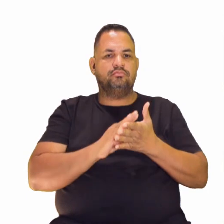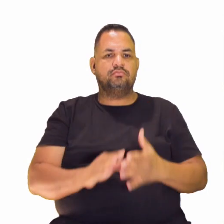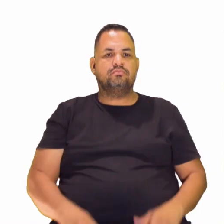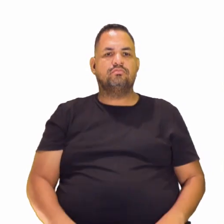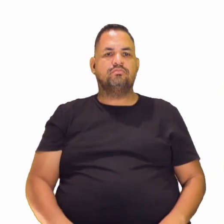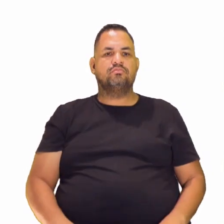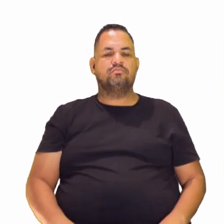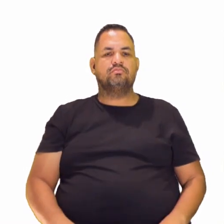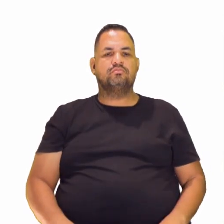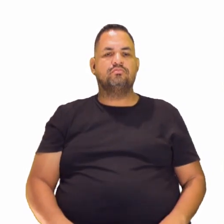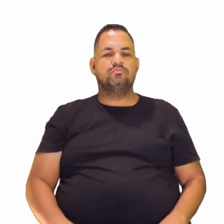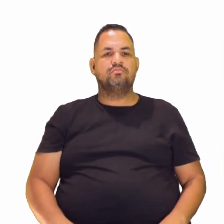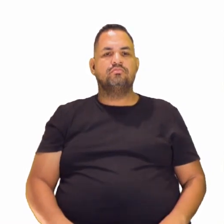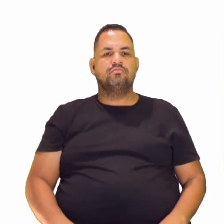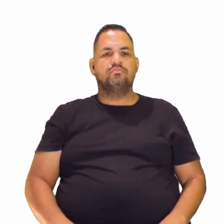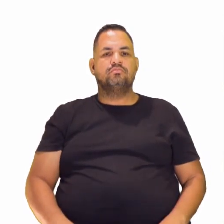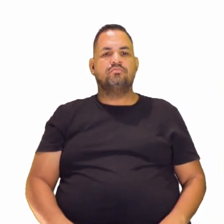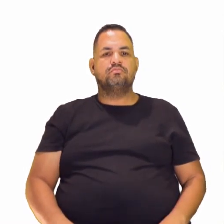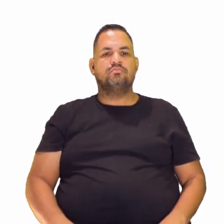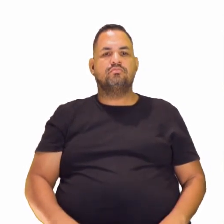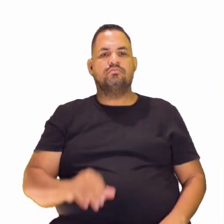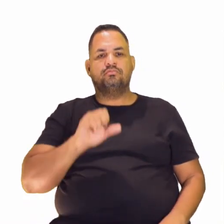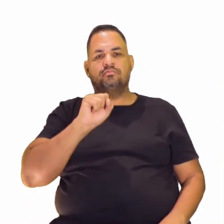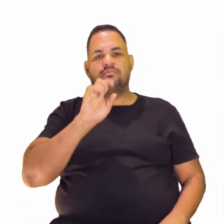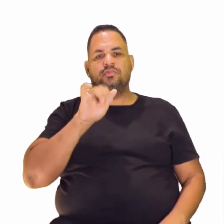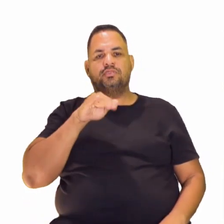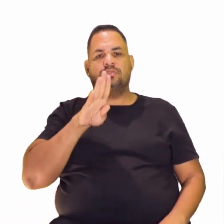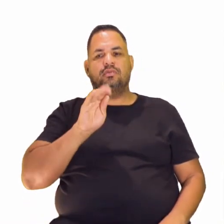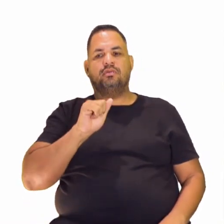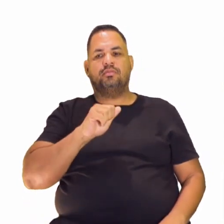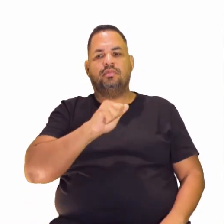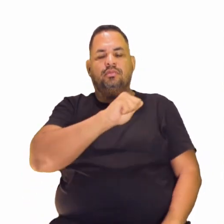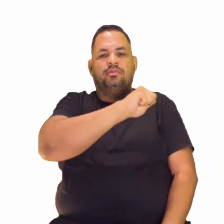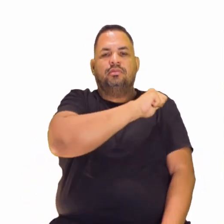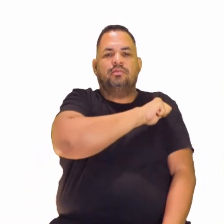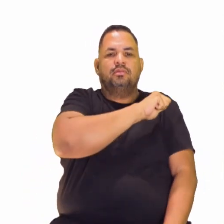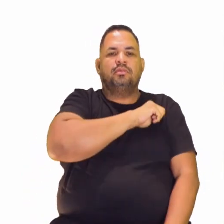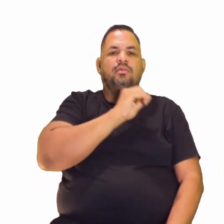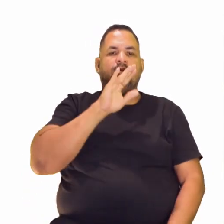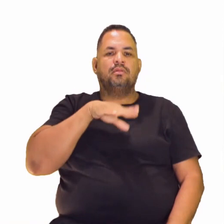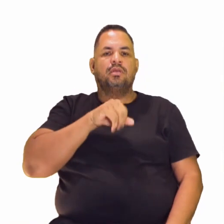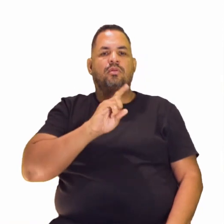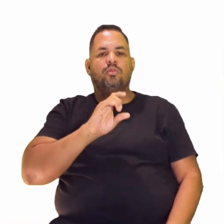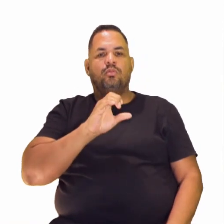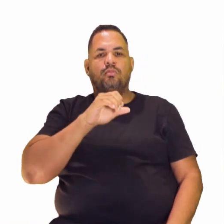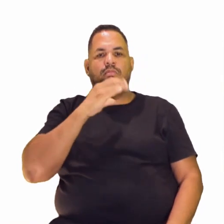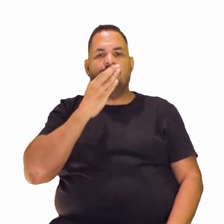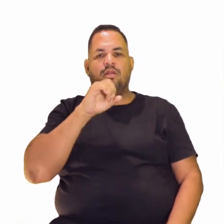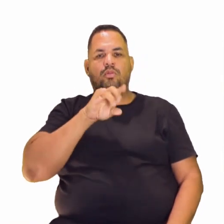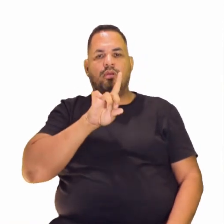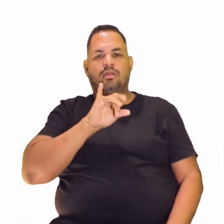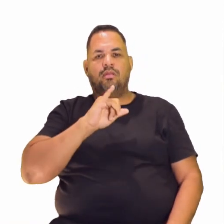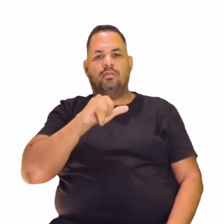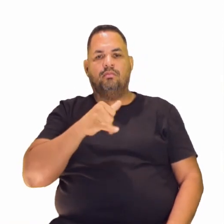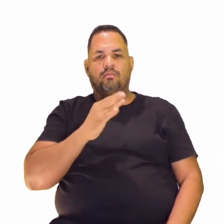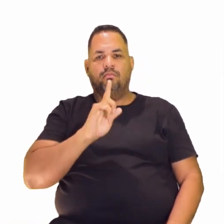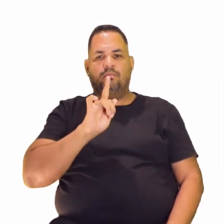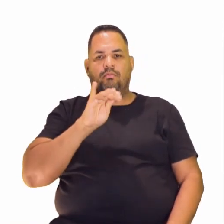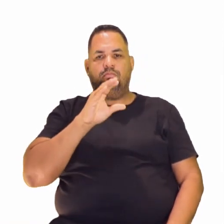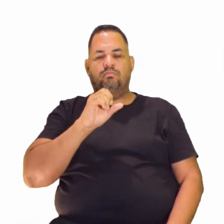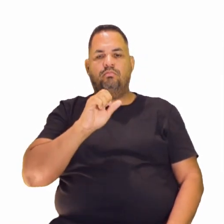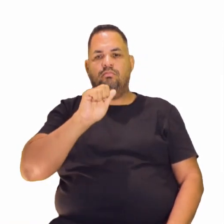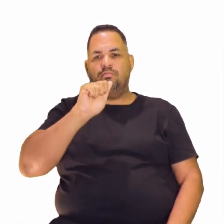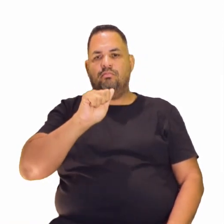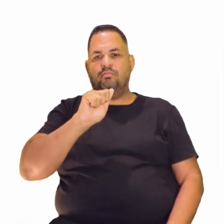lá do Recife, né? O samba do Rio de Janeiro, do Brasil inteiro, o maculelê, o